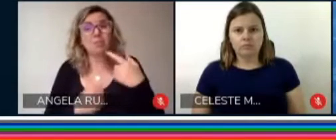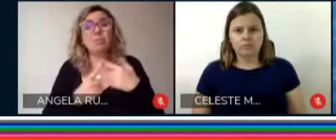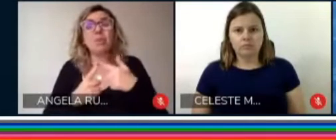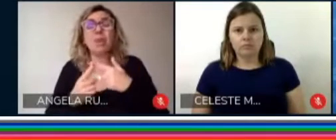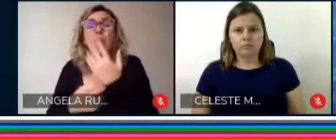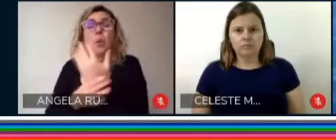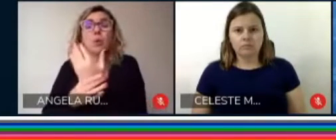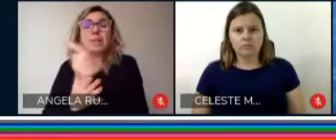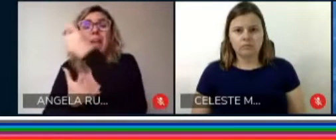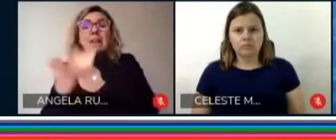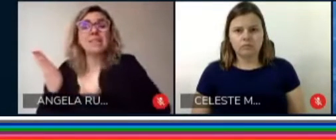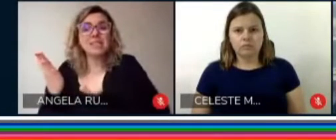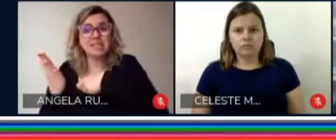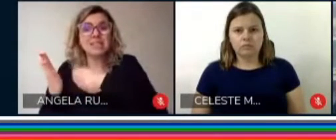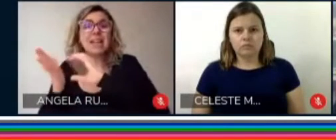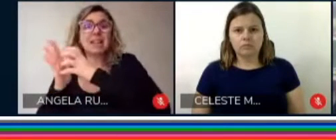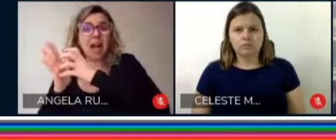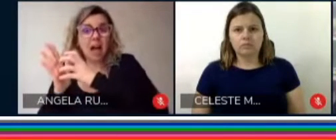universidade, tá bem?